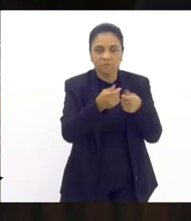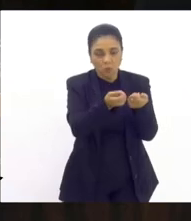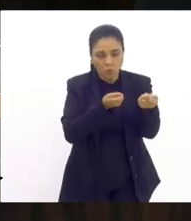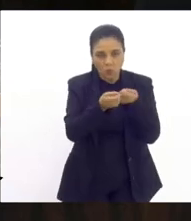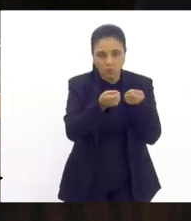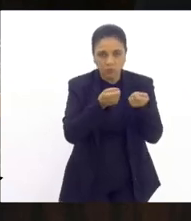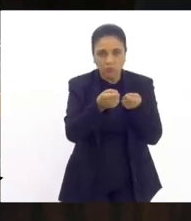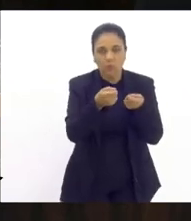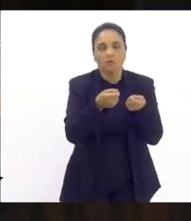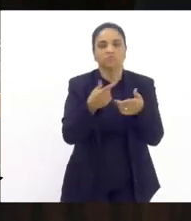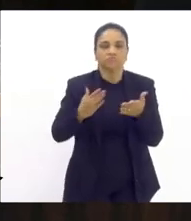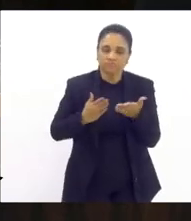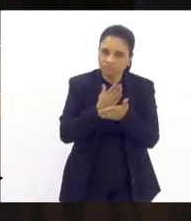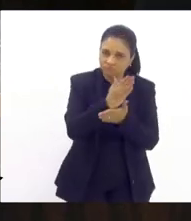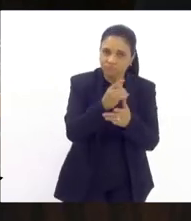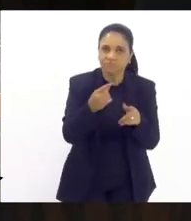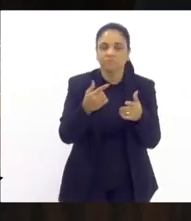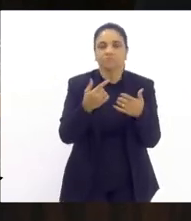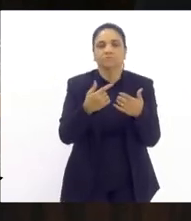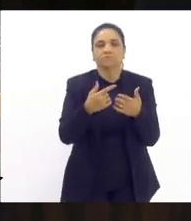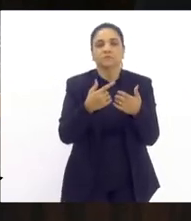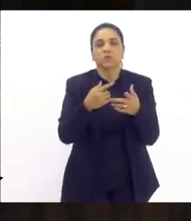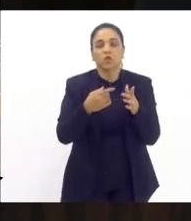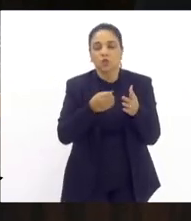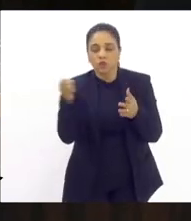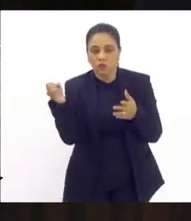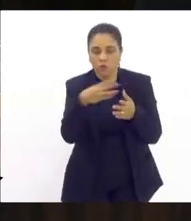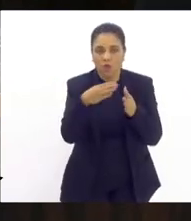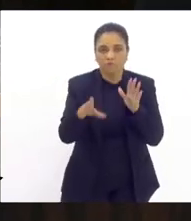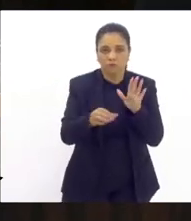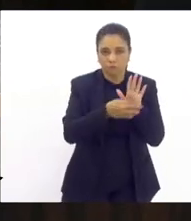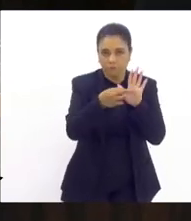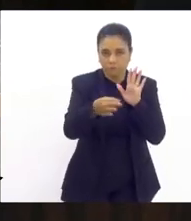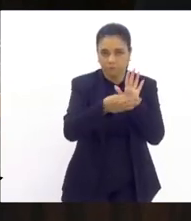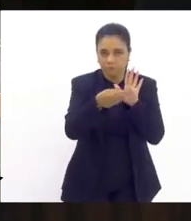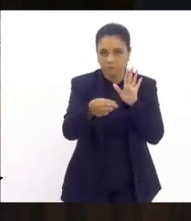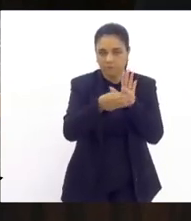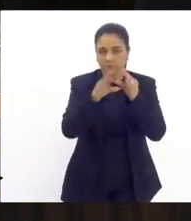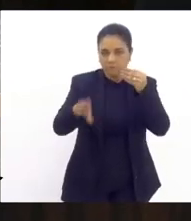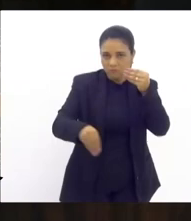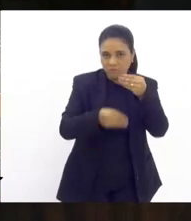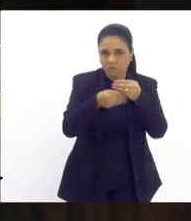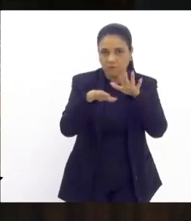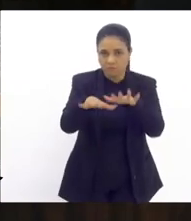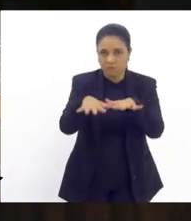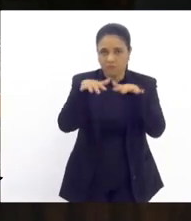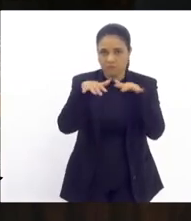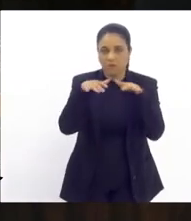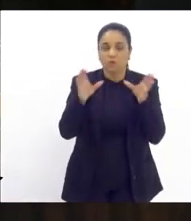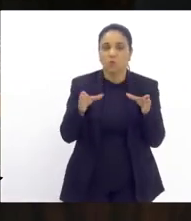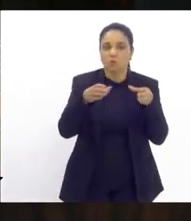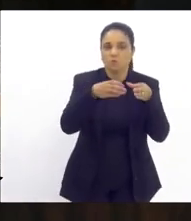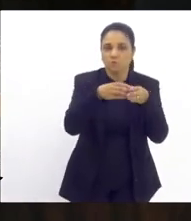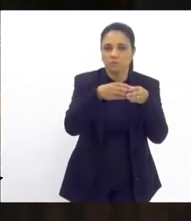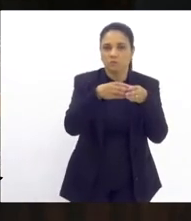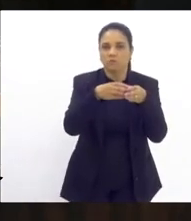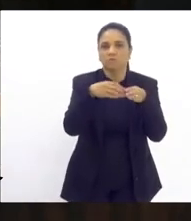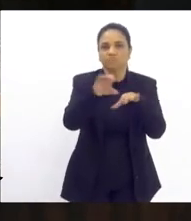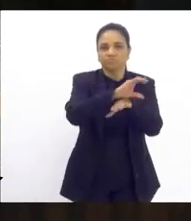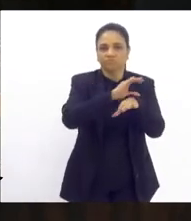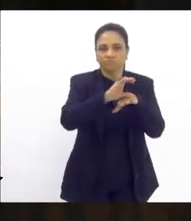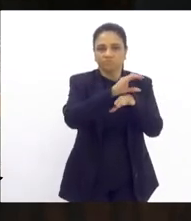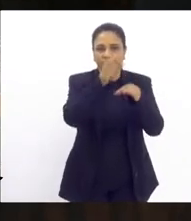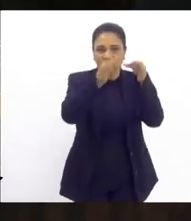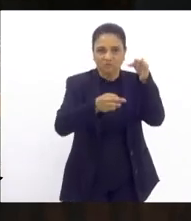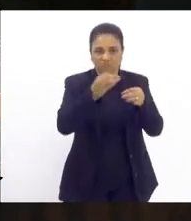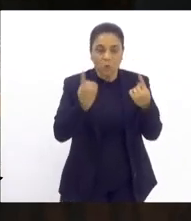controle novos pareceres na emenda de plenário das comissões de constituição e justiça